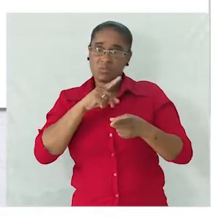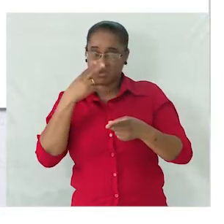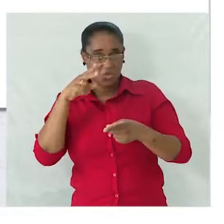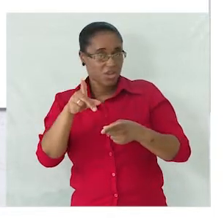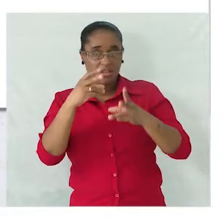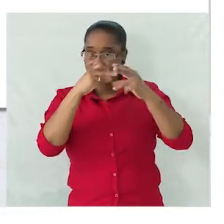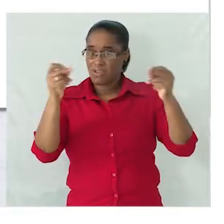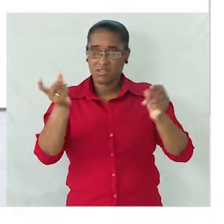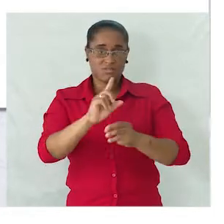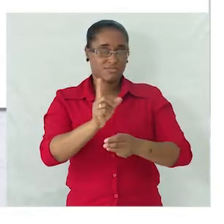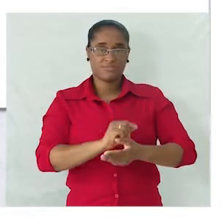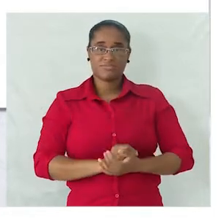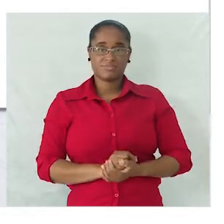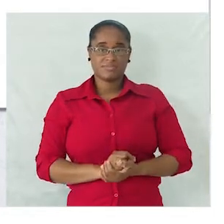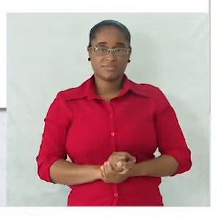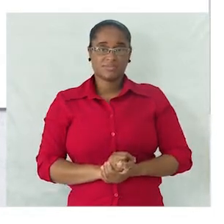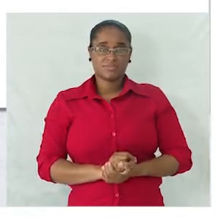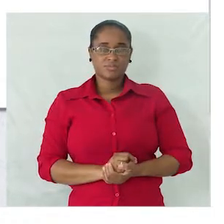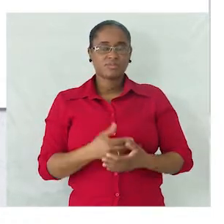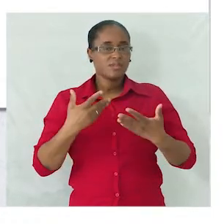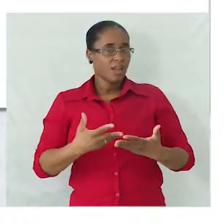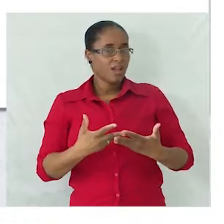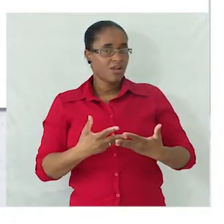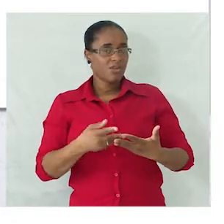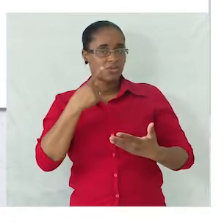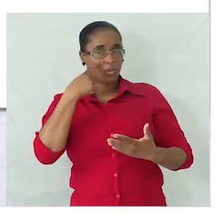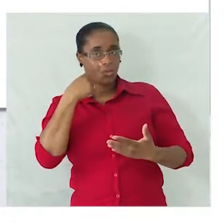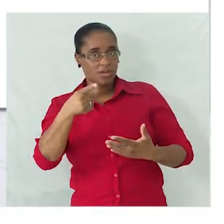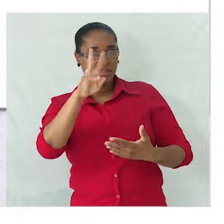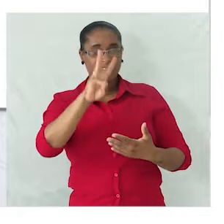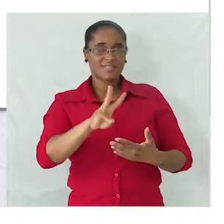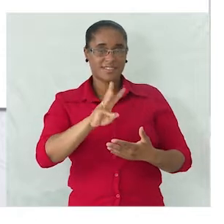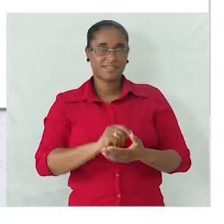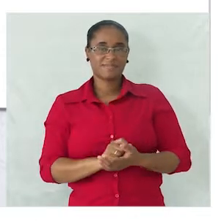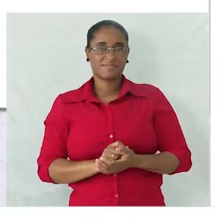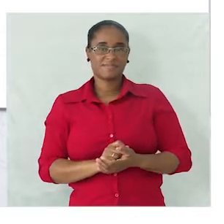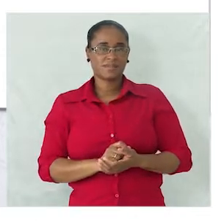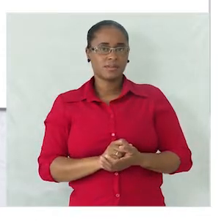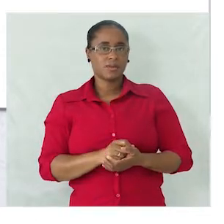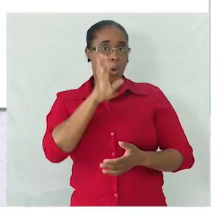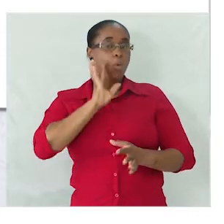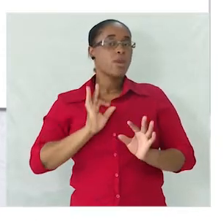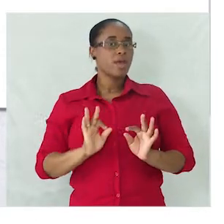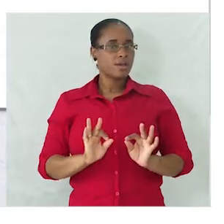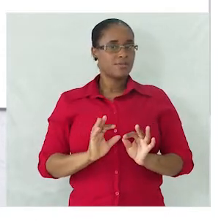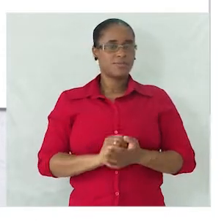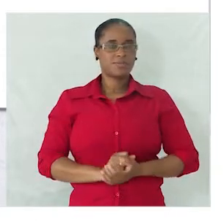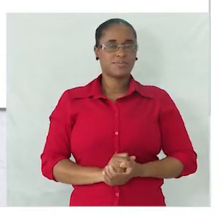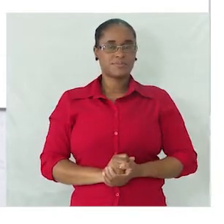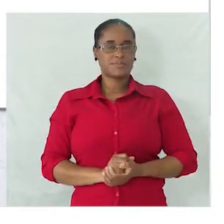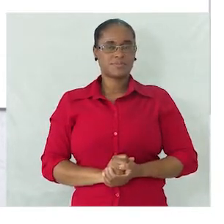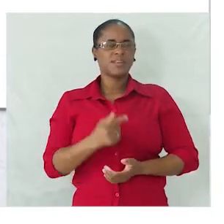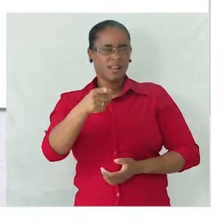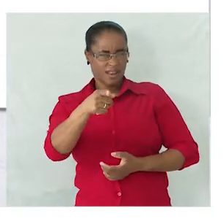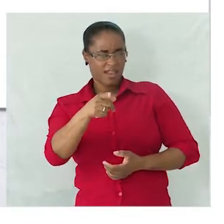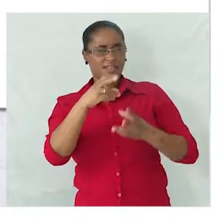uma frase. Vamos ver a terceira opção. Cuidado! Temos